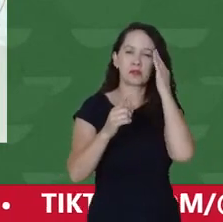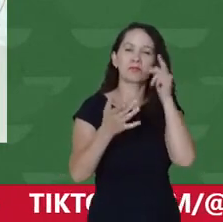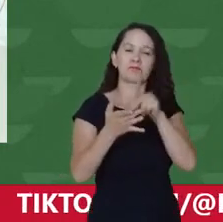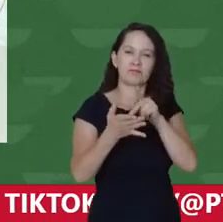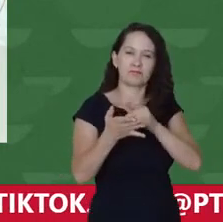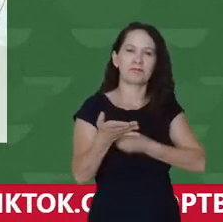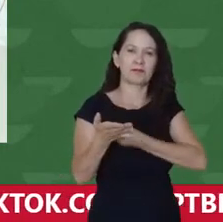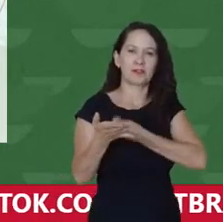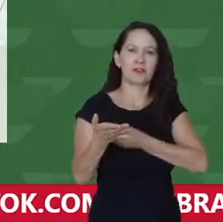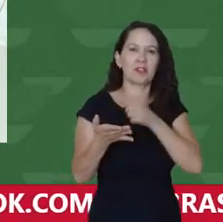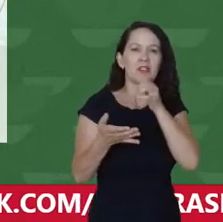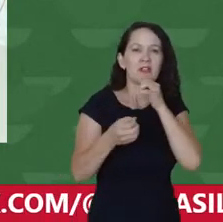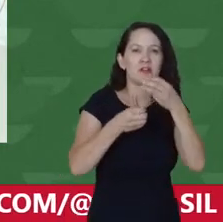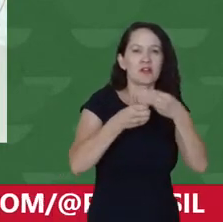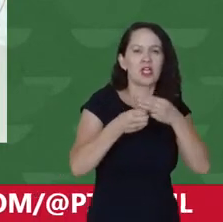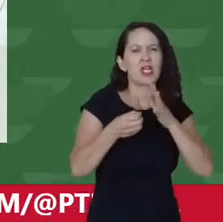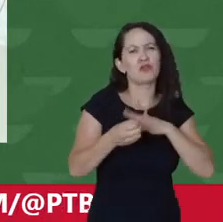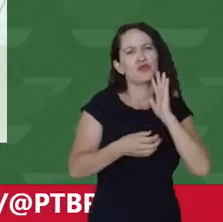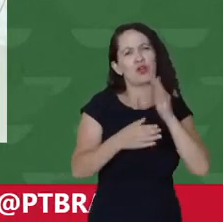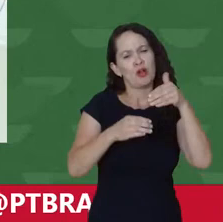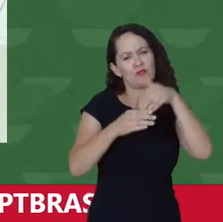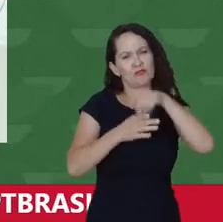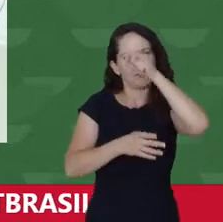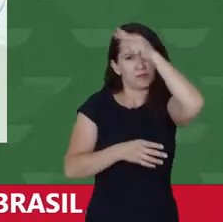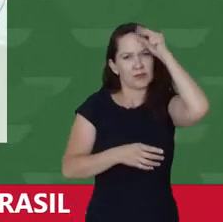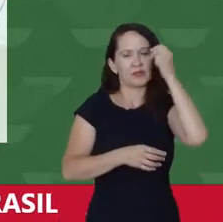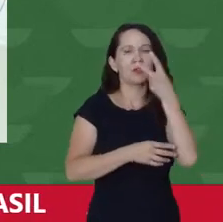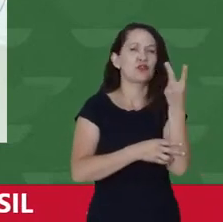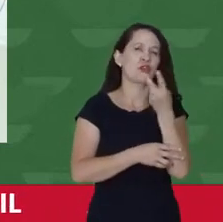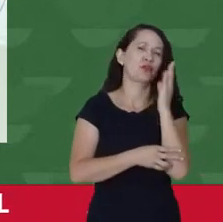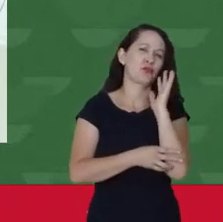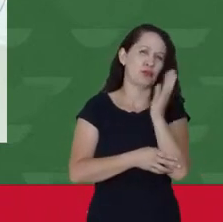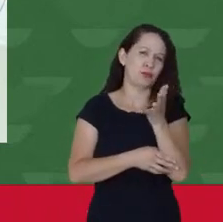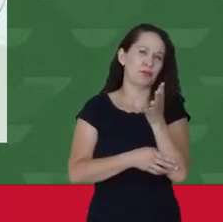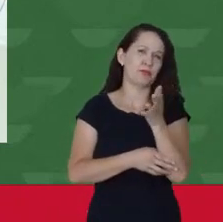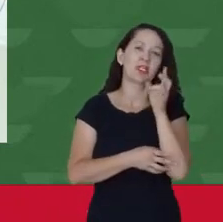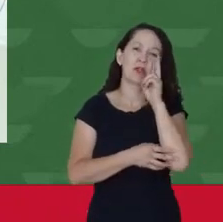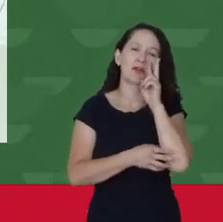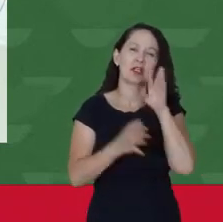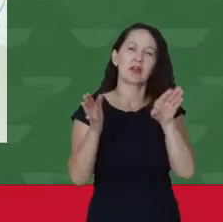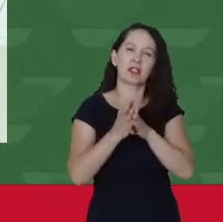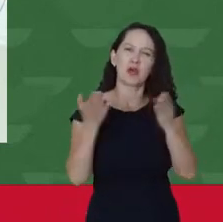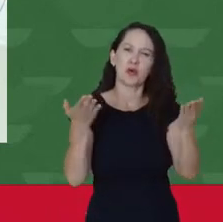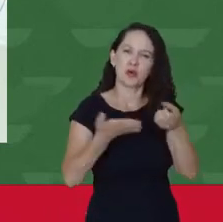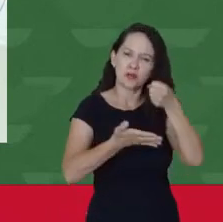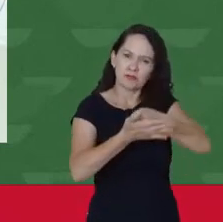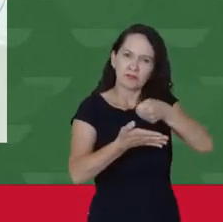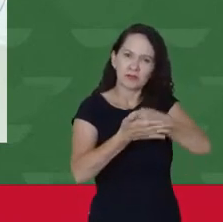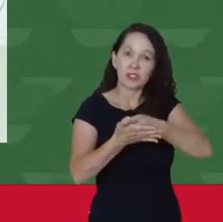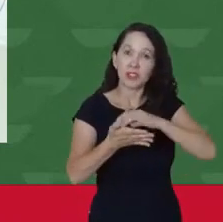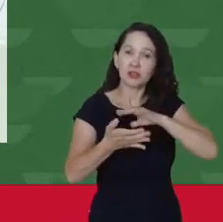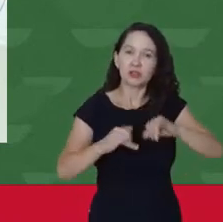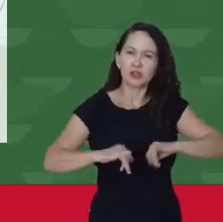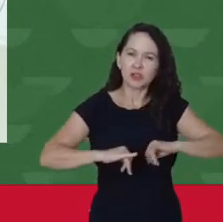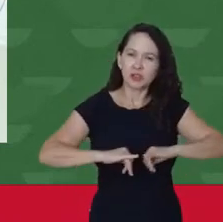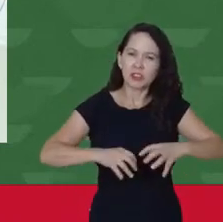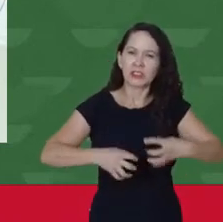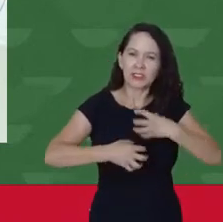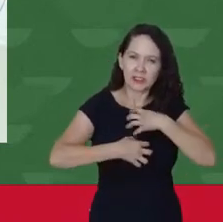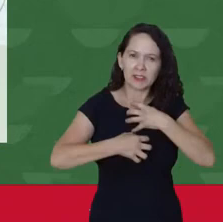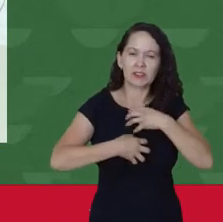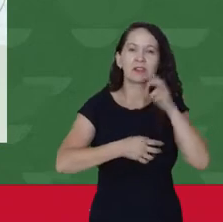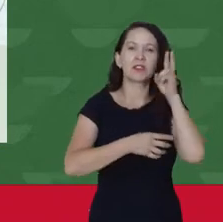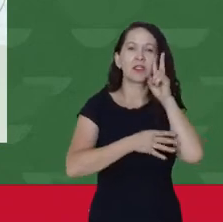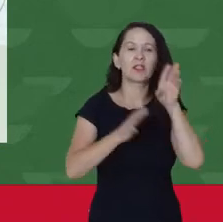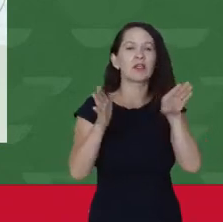realidade, por exemplo, de um município. Eu fui prefeito por 2 vezes, me recordo até hoje as pressões que eu sofri, né, e me